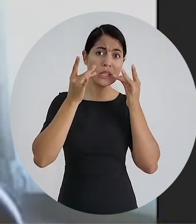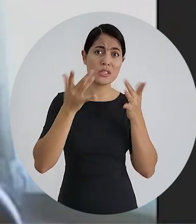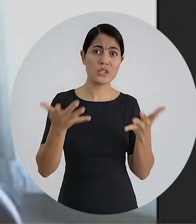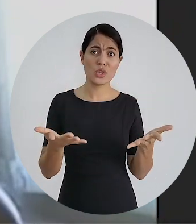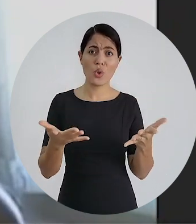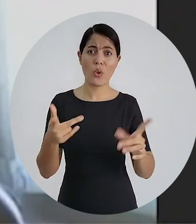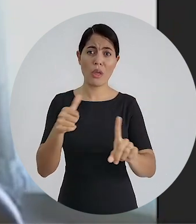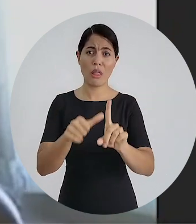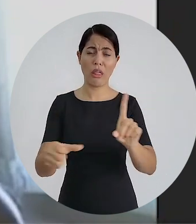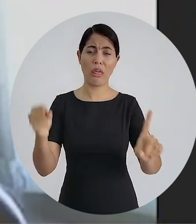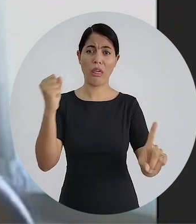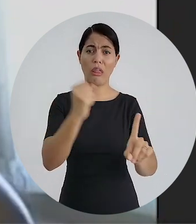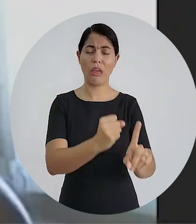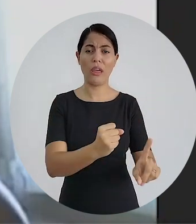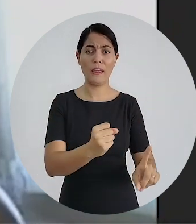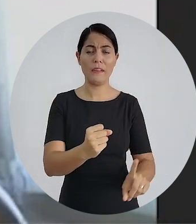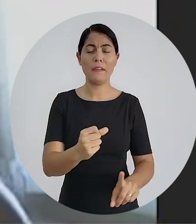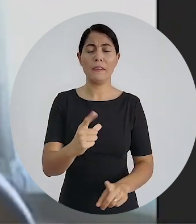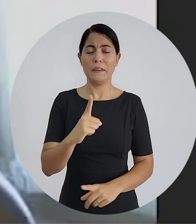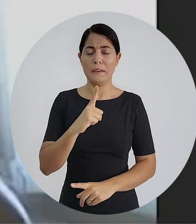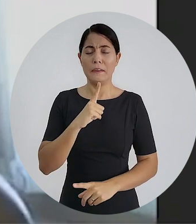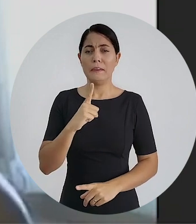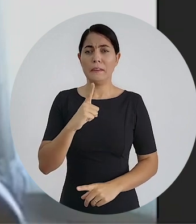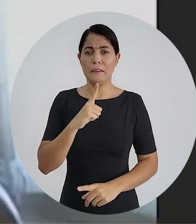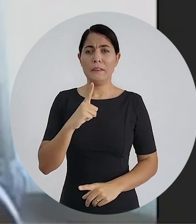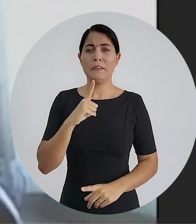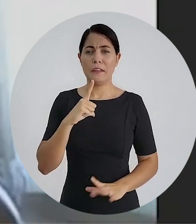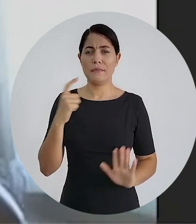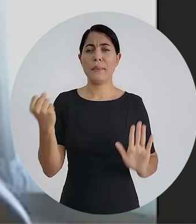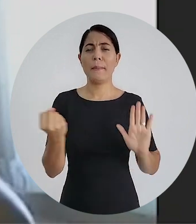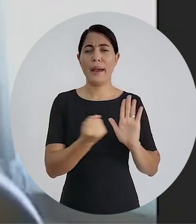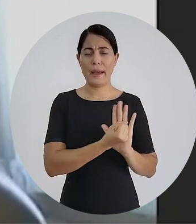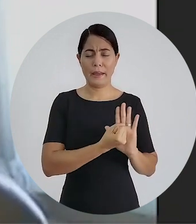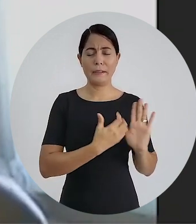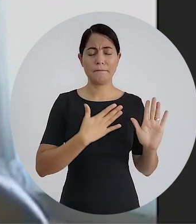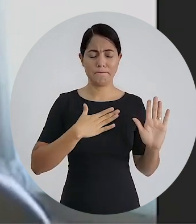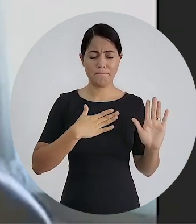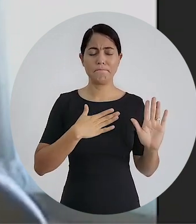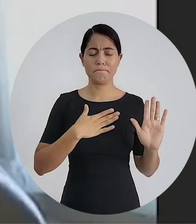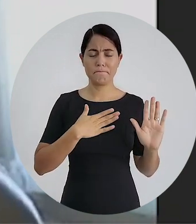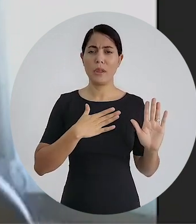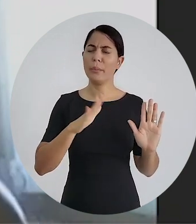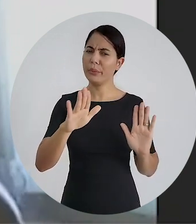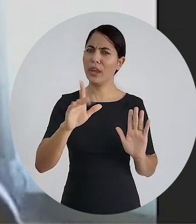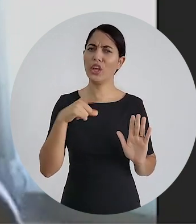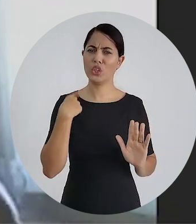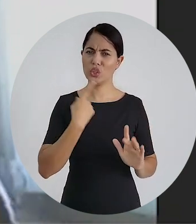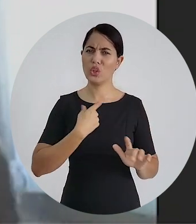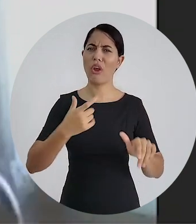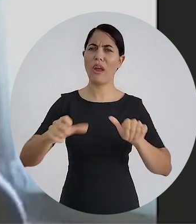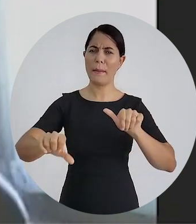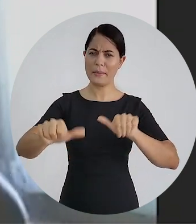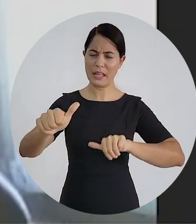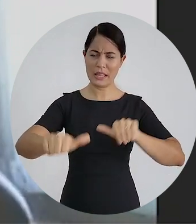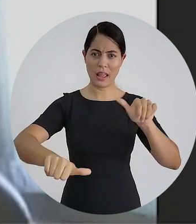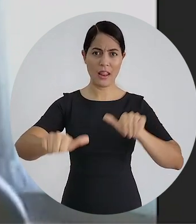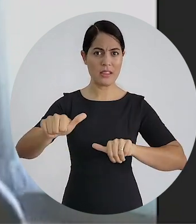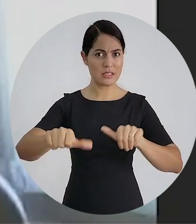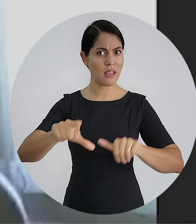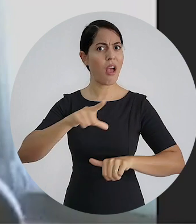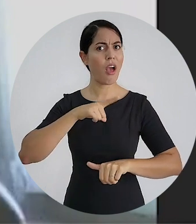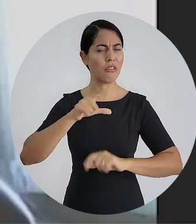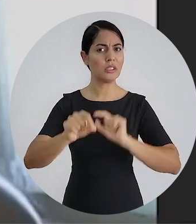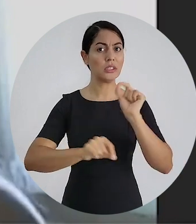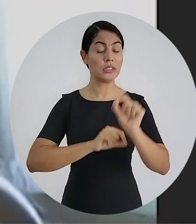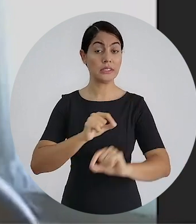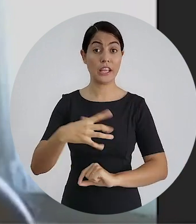uma situação que me marcou porque quando a gente analisa as situações que as pessoas mais chamavam